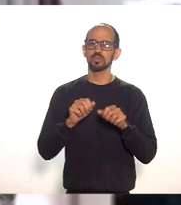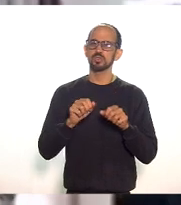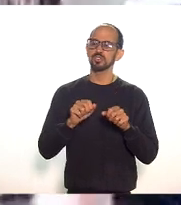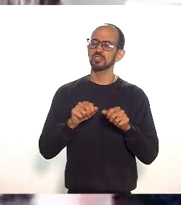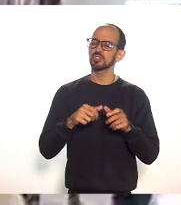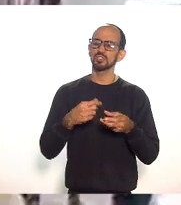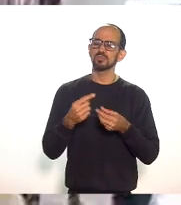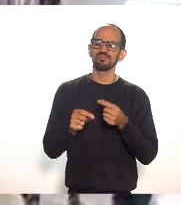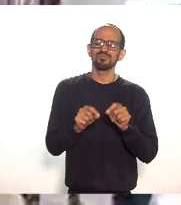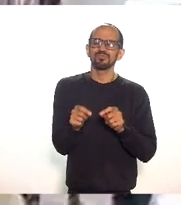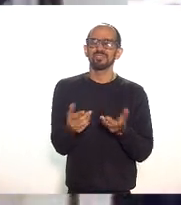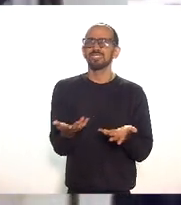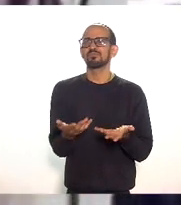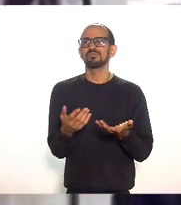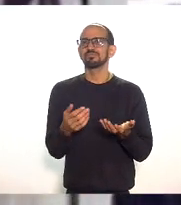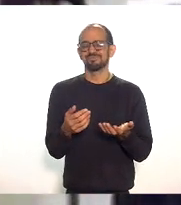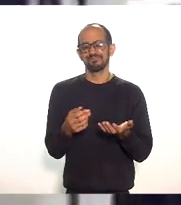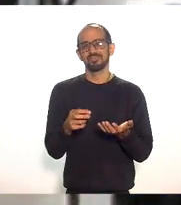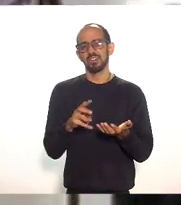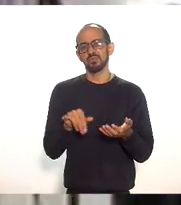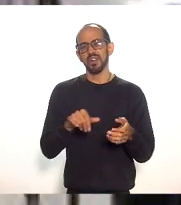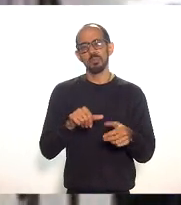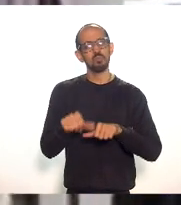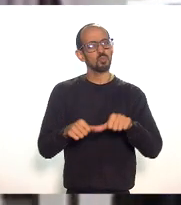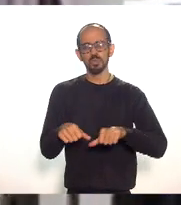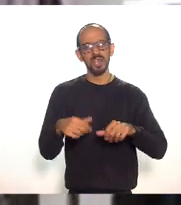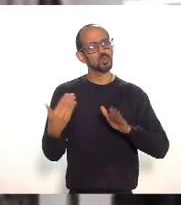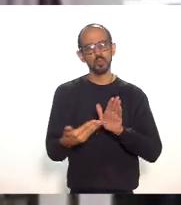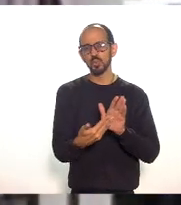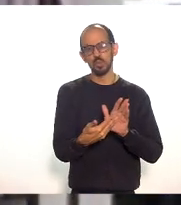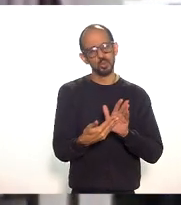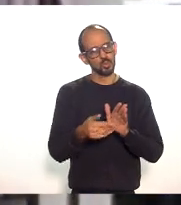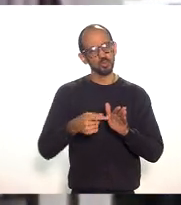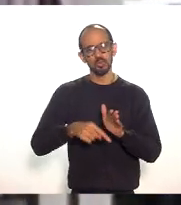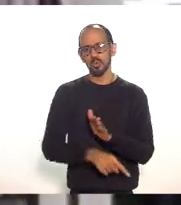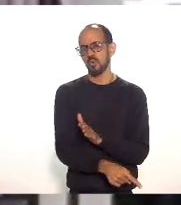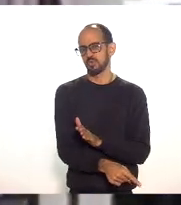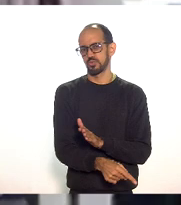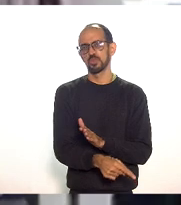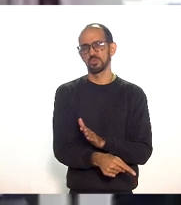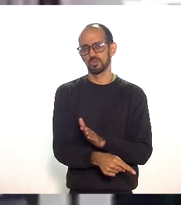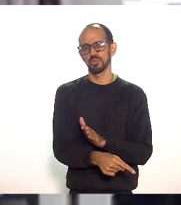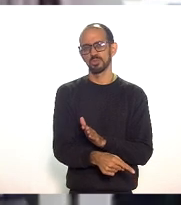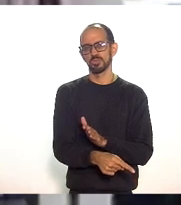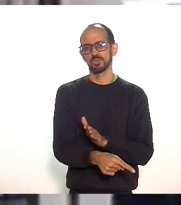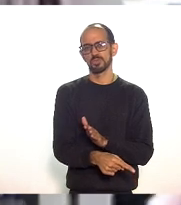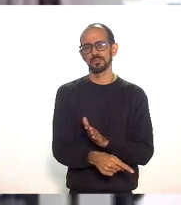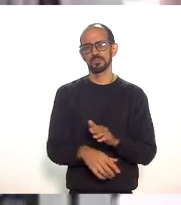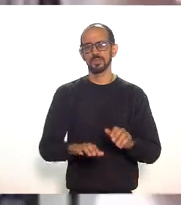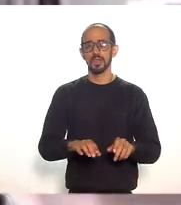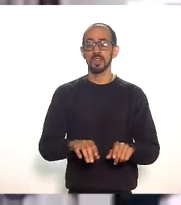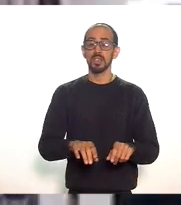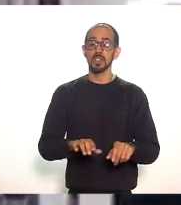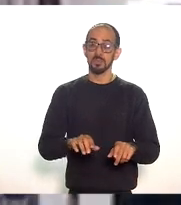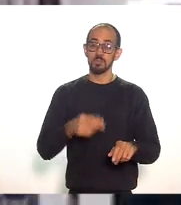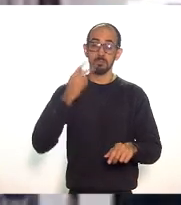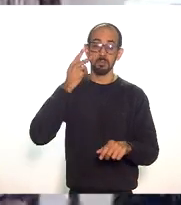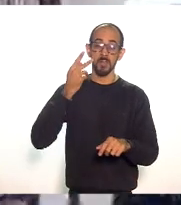Tudo isso vai passar por mudanças, e mudanças profundas. E